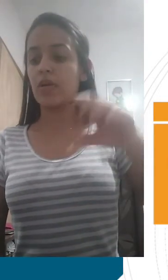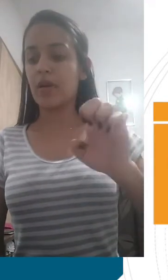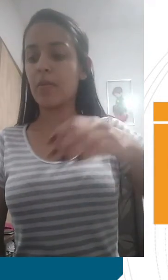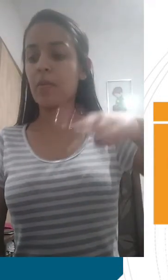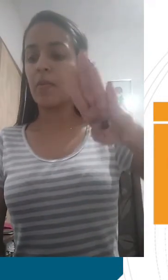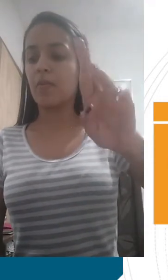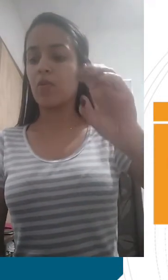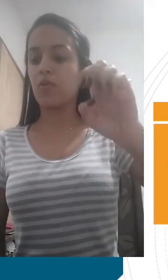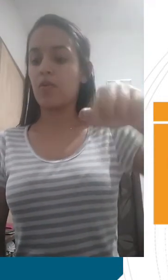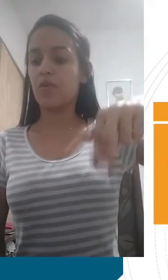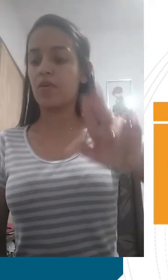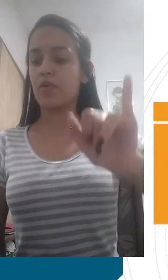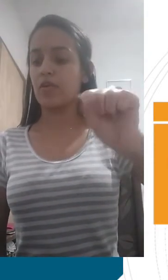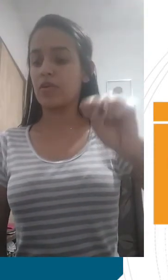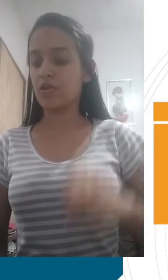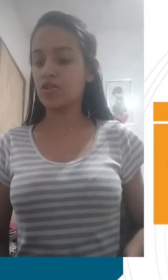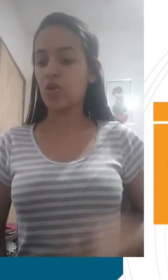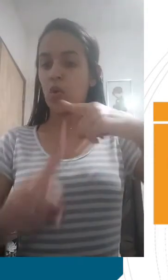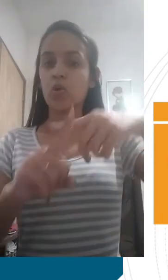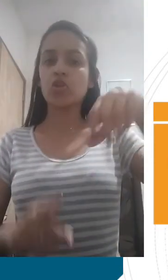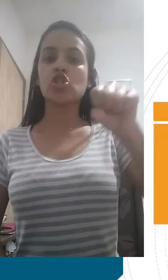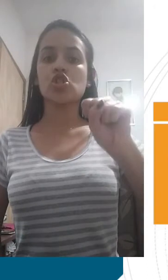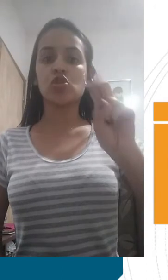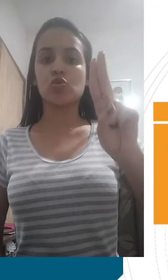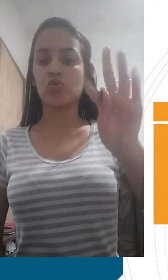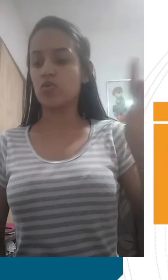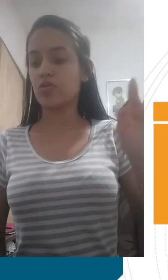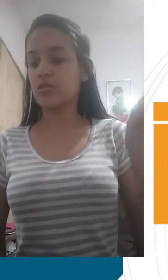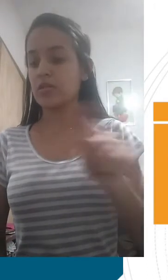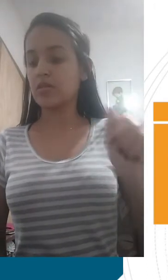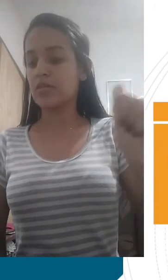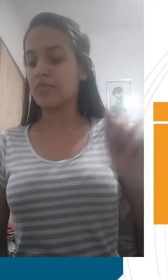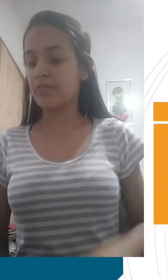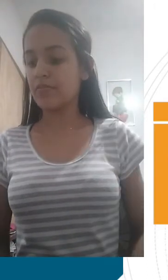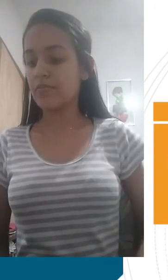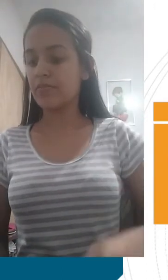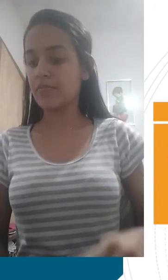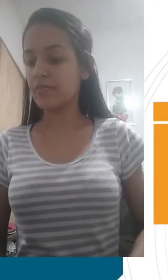1902, Os Sertões, de Euclides da Cunha. Modernismo,